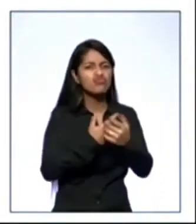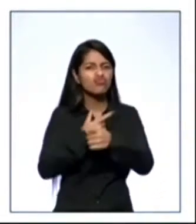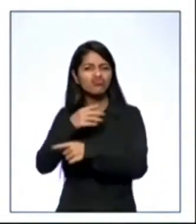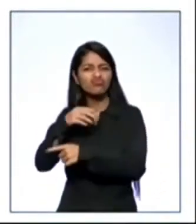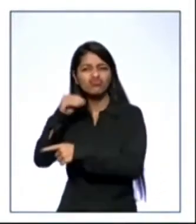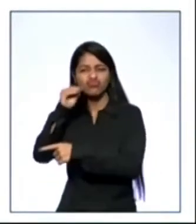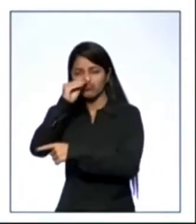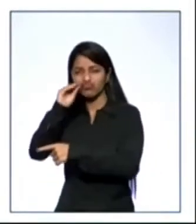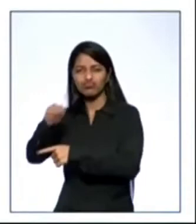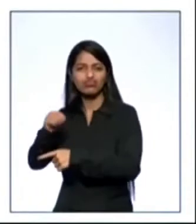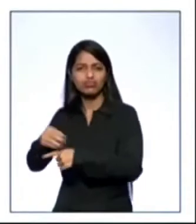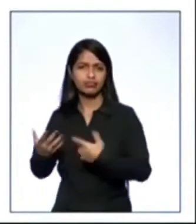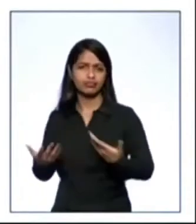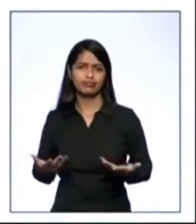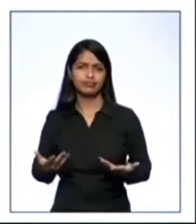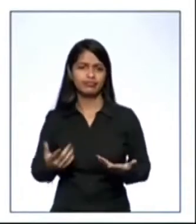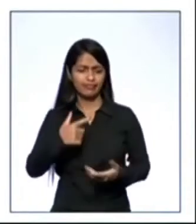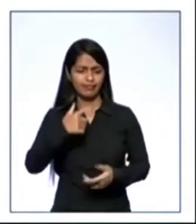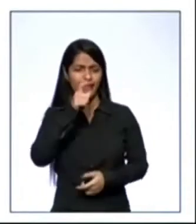qualquer outro